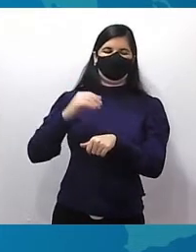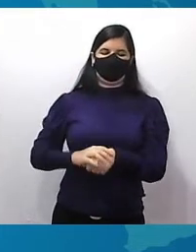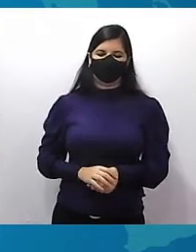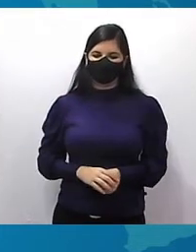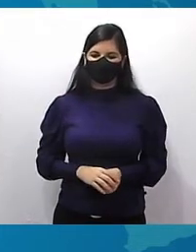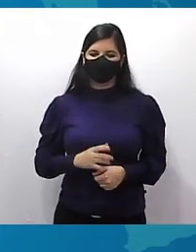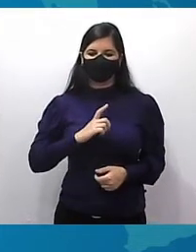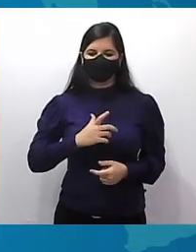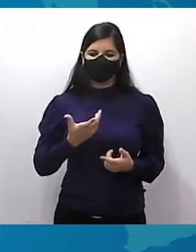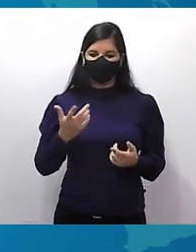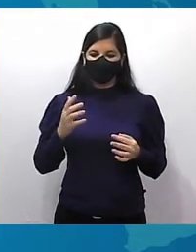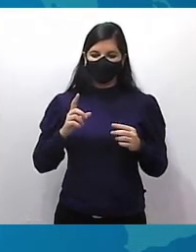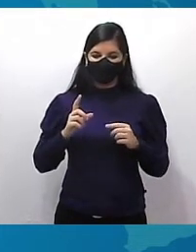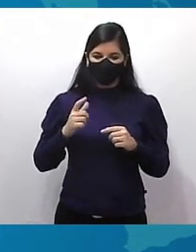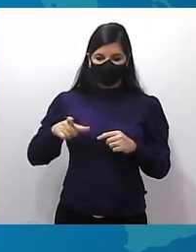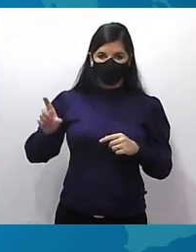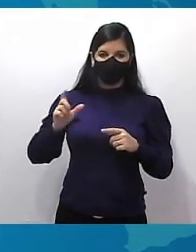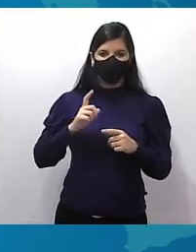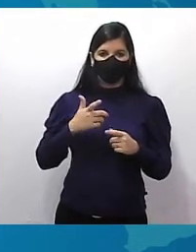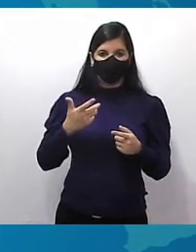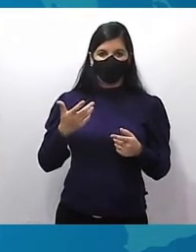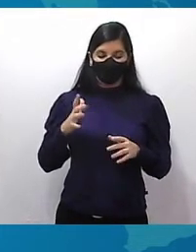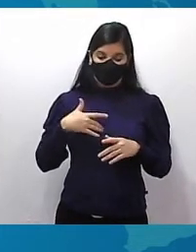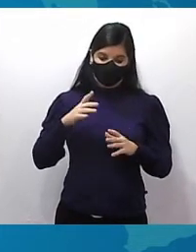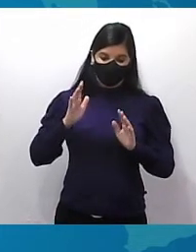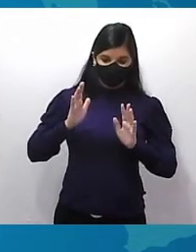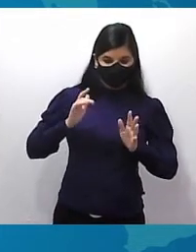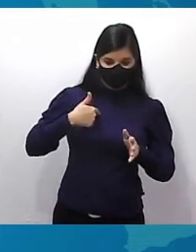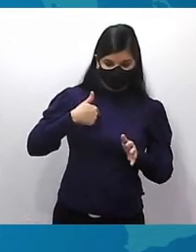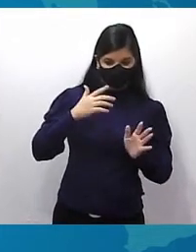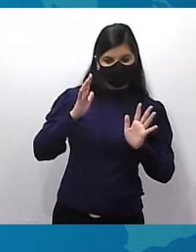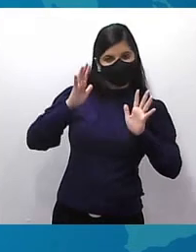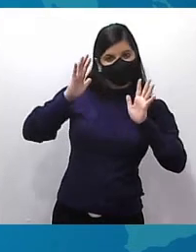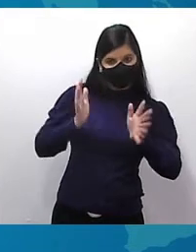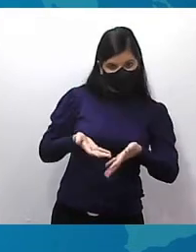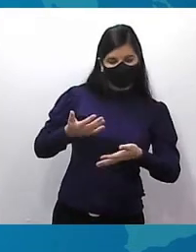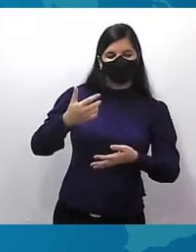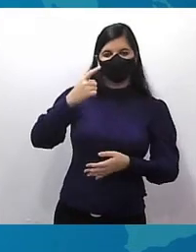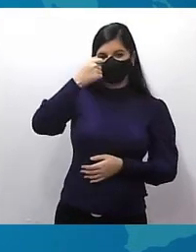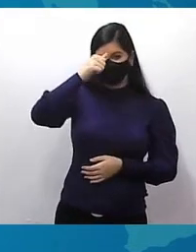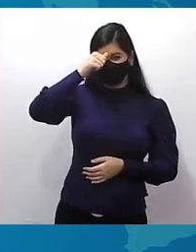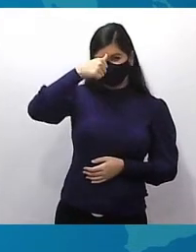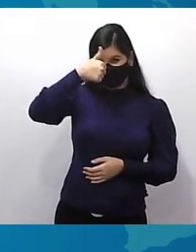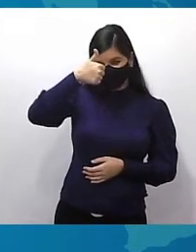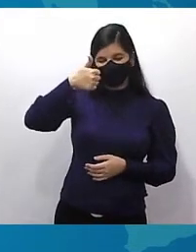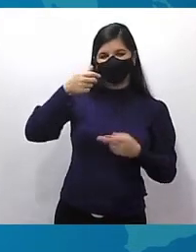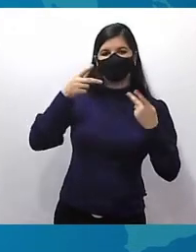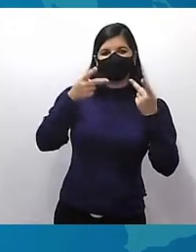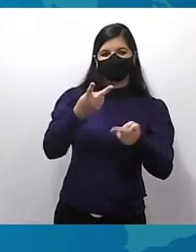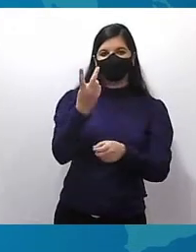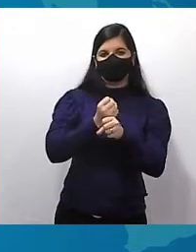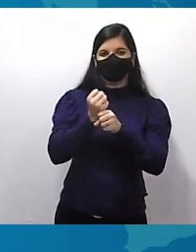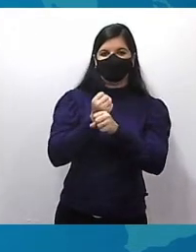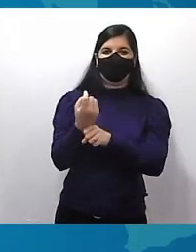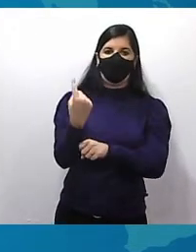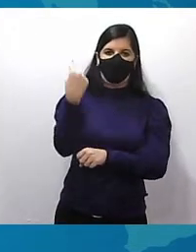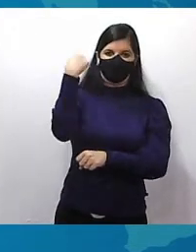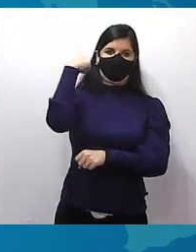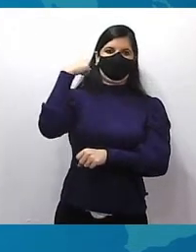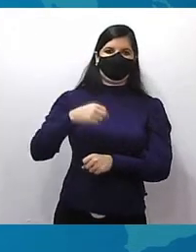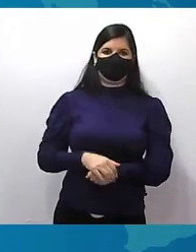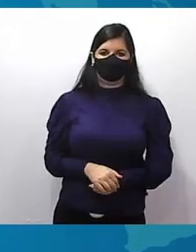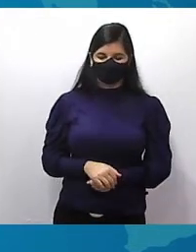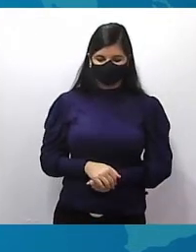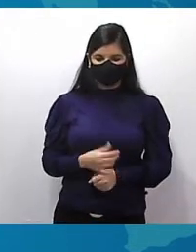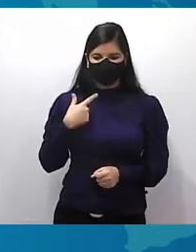E abaixo, I went to India 2 years ago. Eu já fui para a Índia 2 anos atrás. Então vejam que tem dois espaços